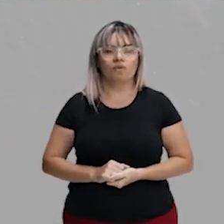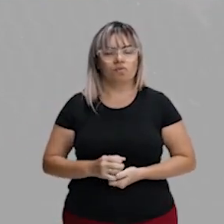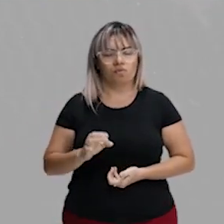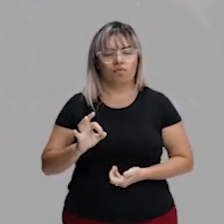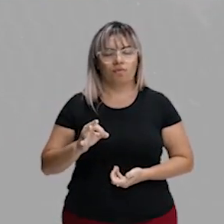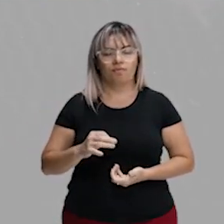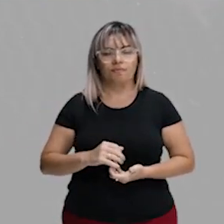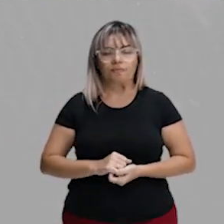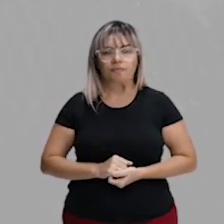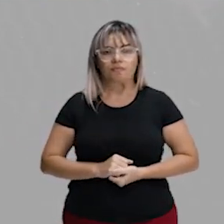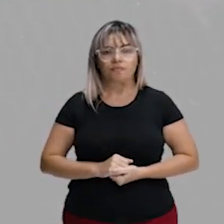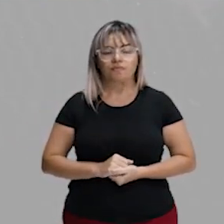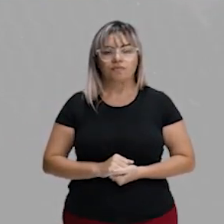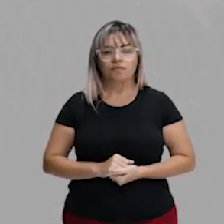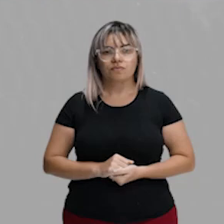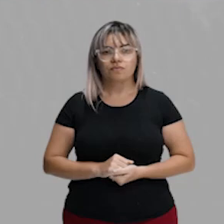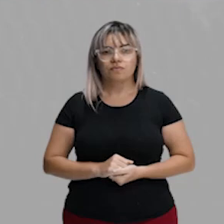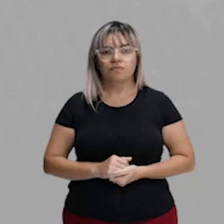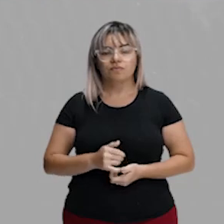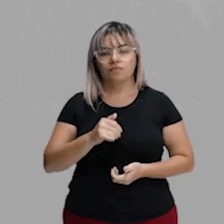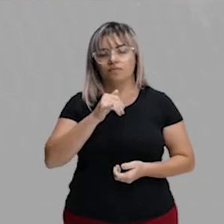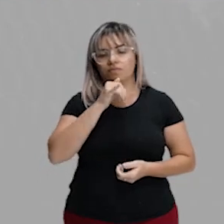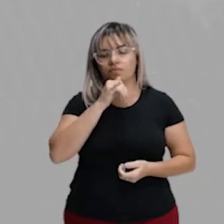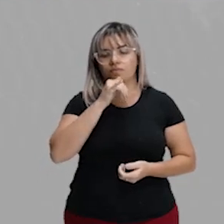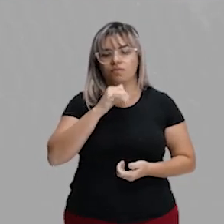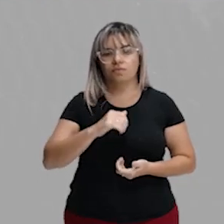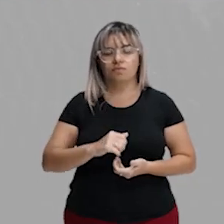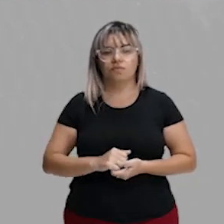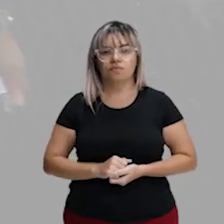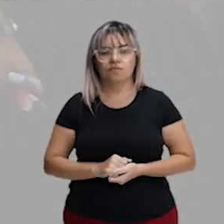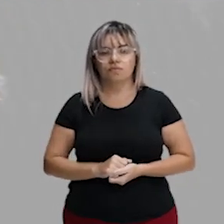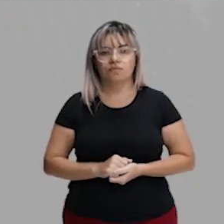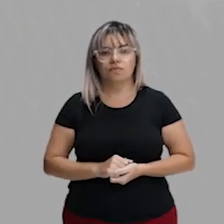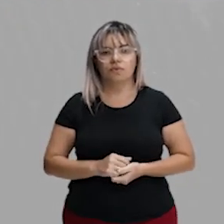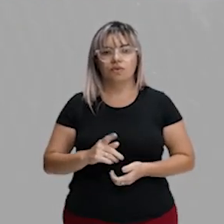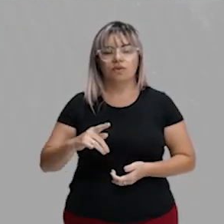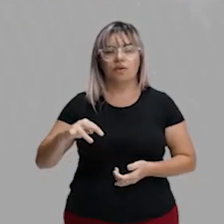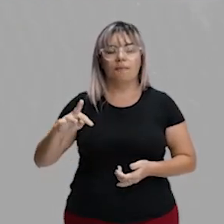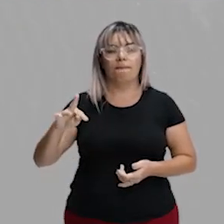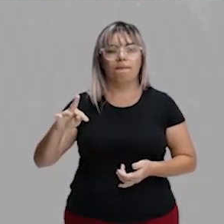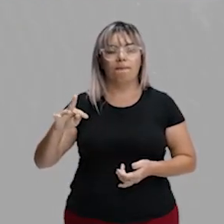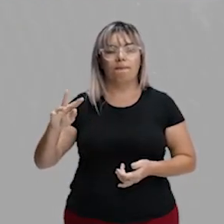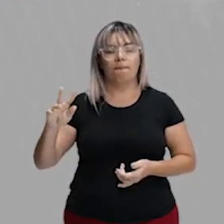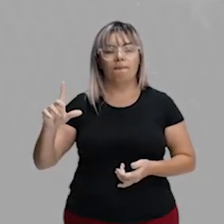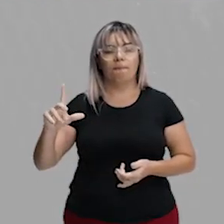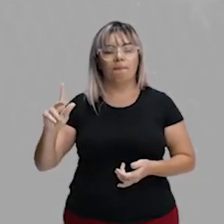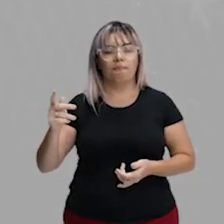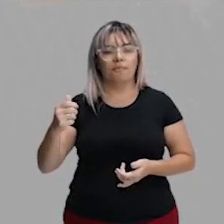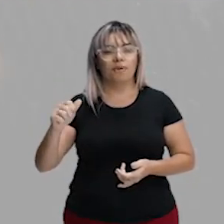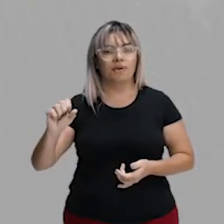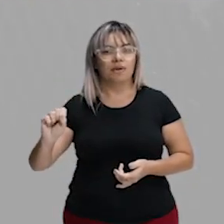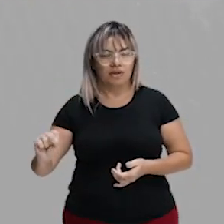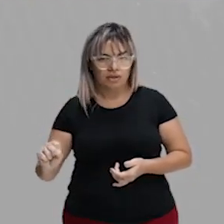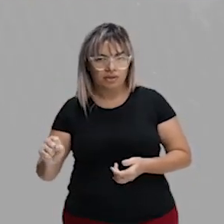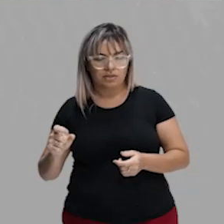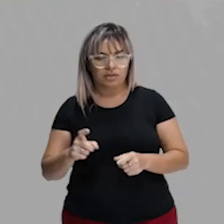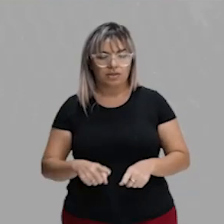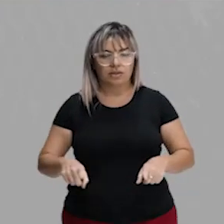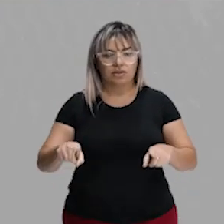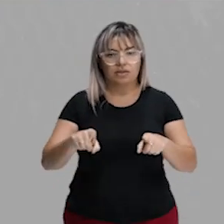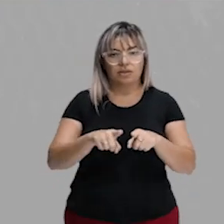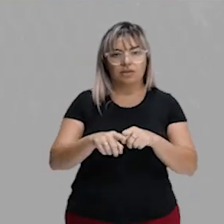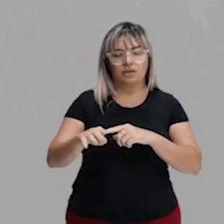certo? Como exemplo, pilhas e baterias transformam energia química em energia elétrica, não